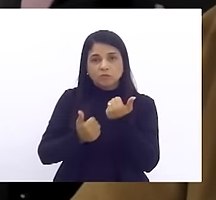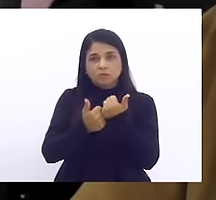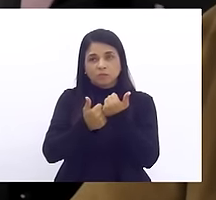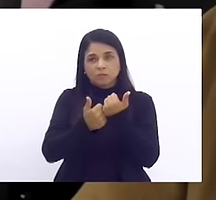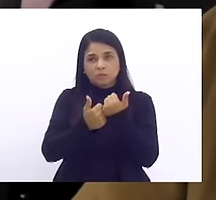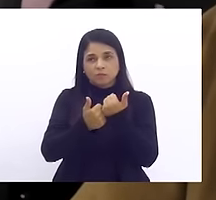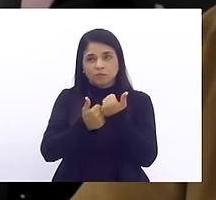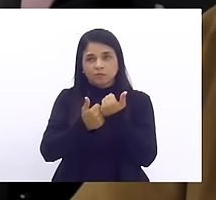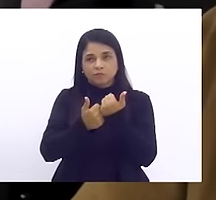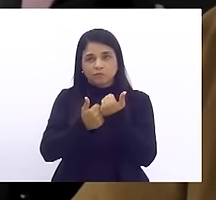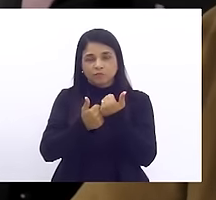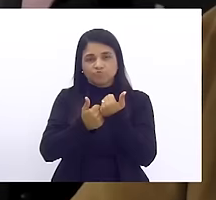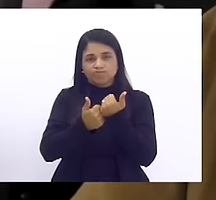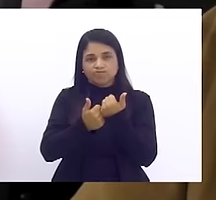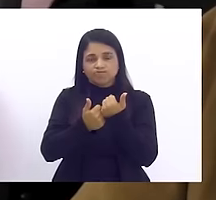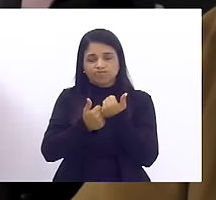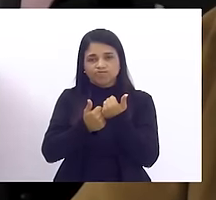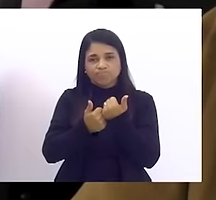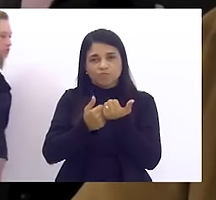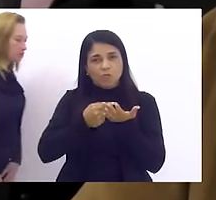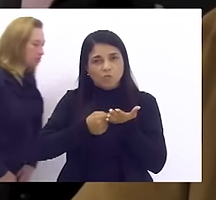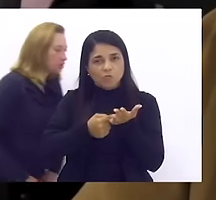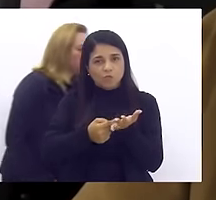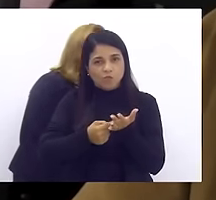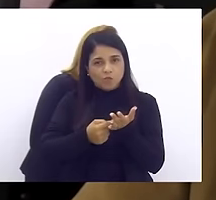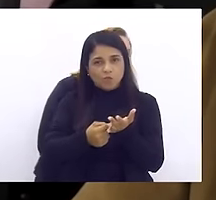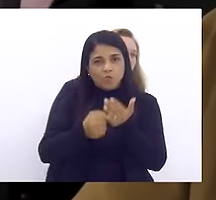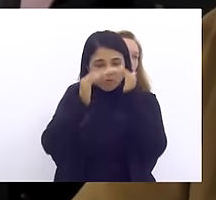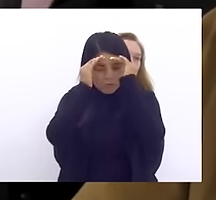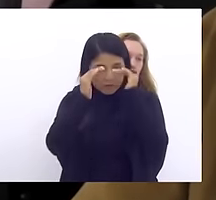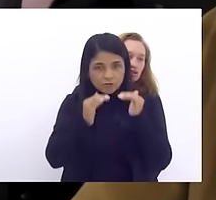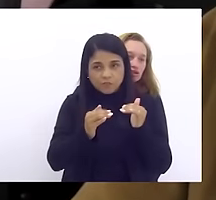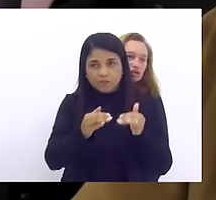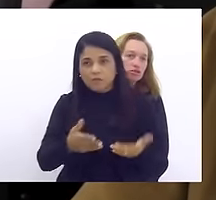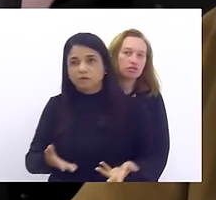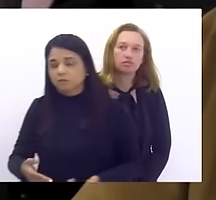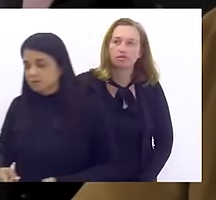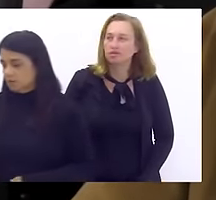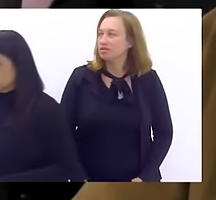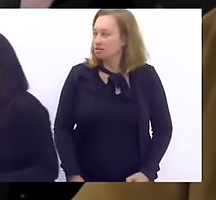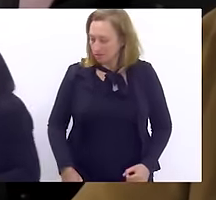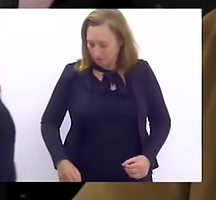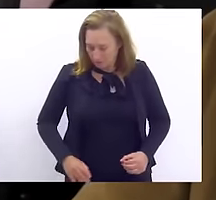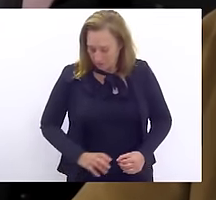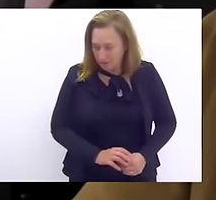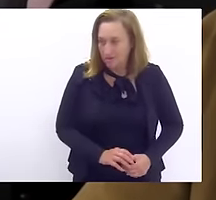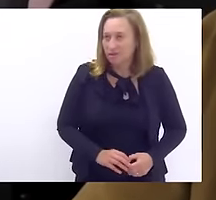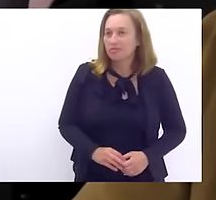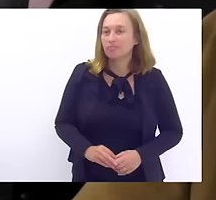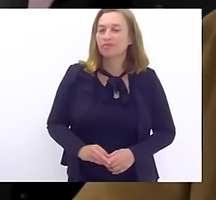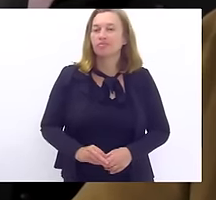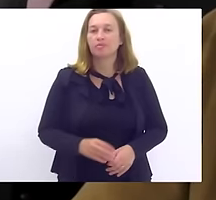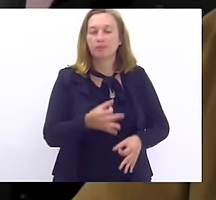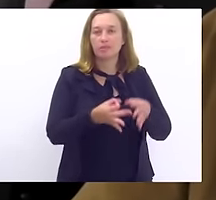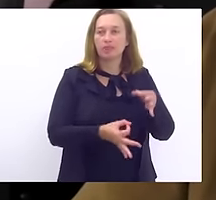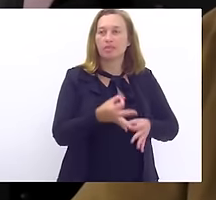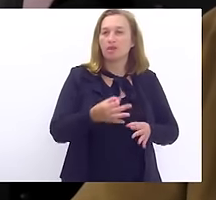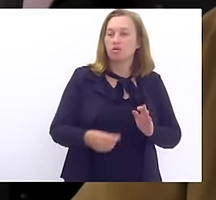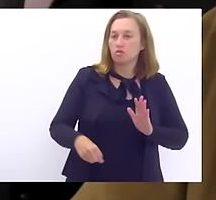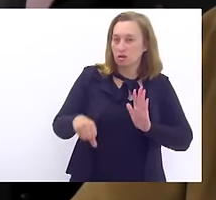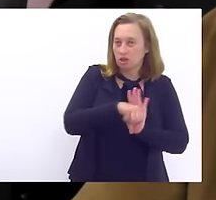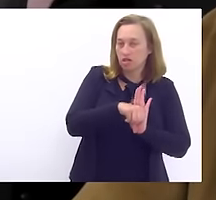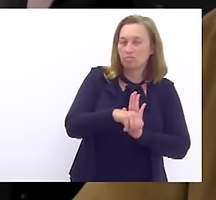seria e que ficou convencionado é que esse auxílio seria de respeitar judiciária e o que seria isso se constatado algum crime